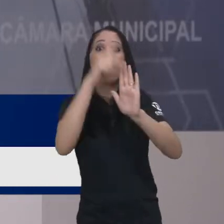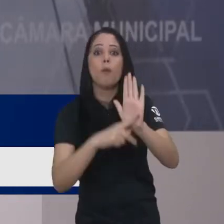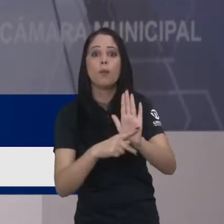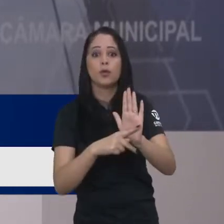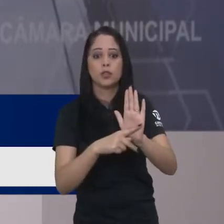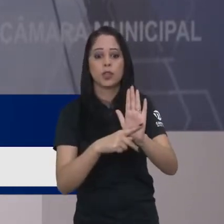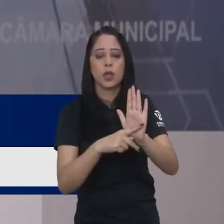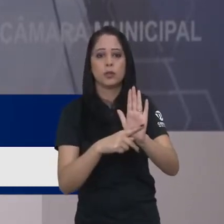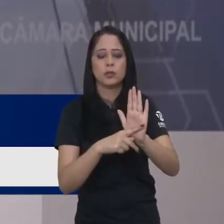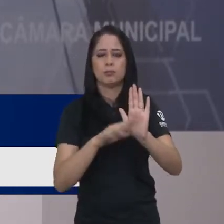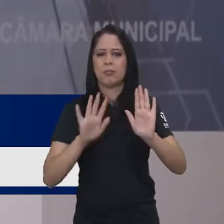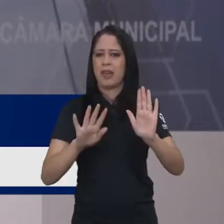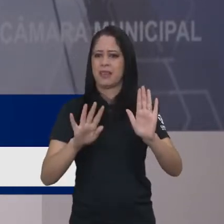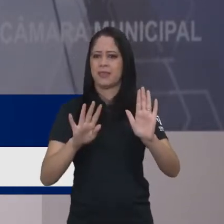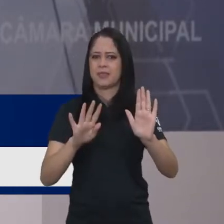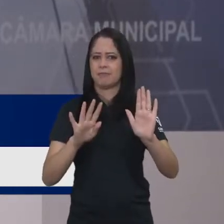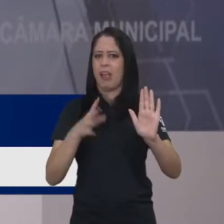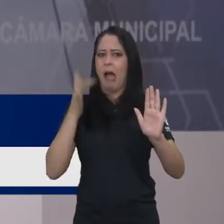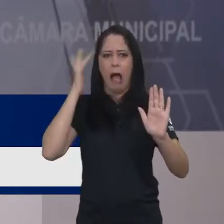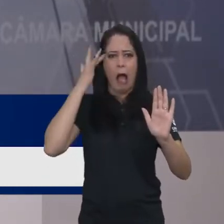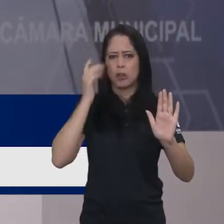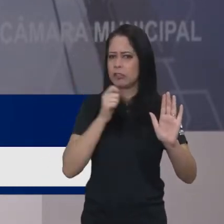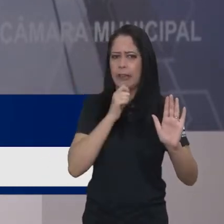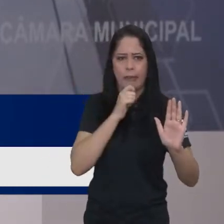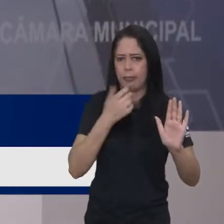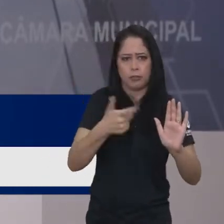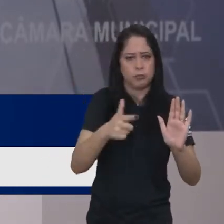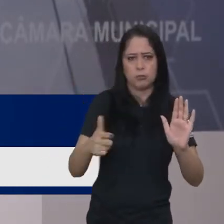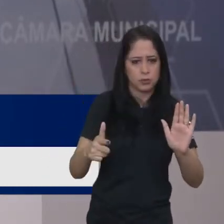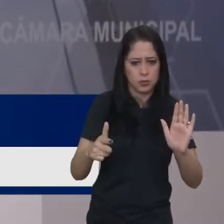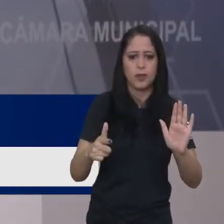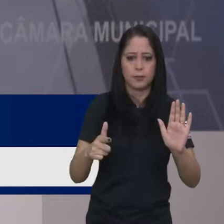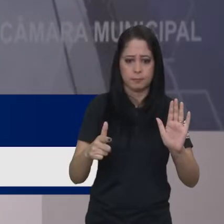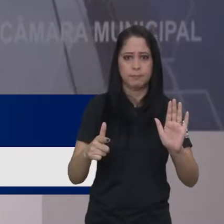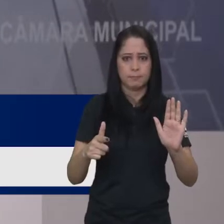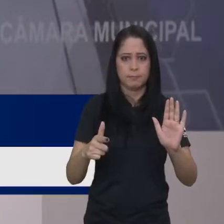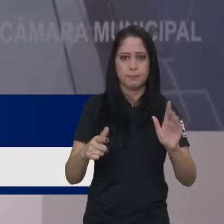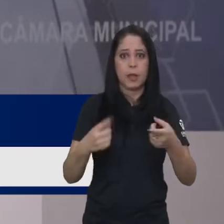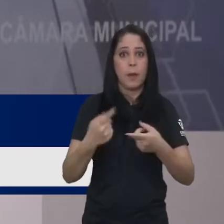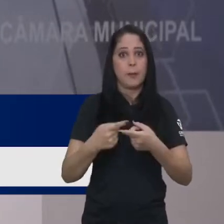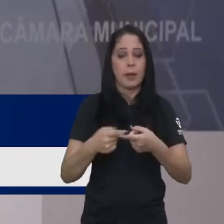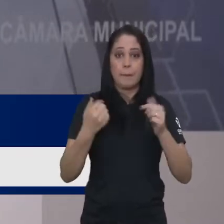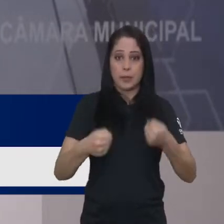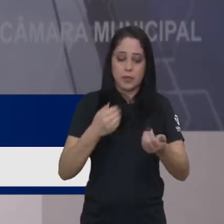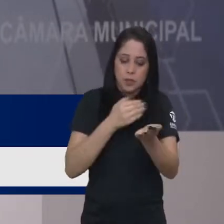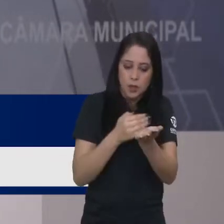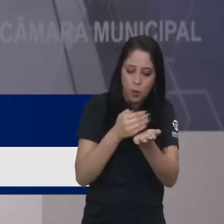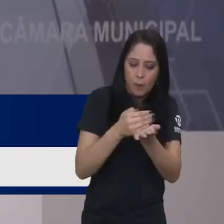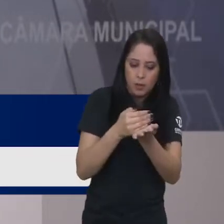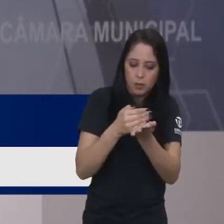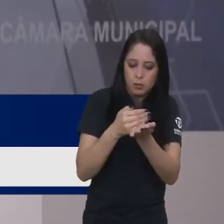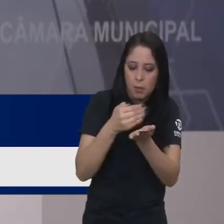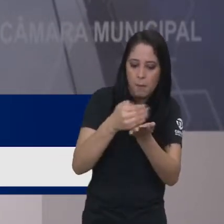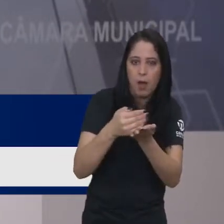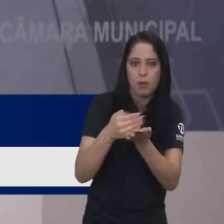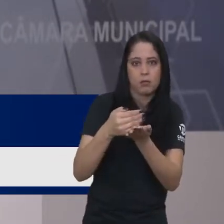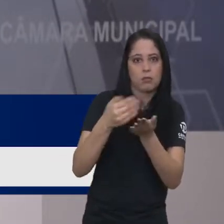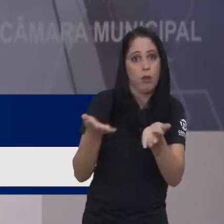sinceramente, desconheço, que exista hoje um plano municipal de regularização fundiária, onde a gente tem início, meio e fim